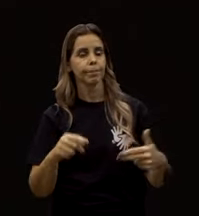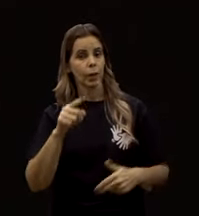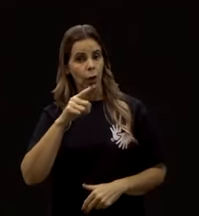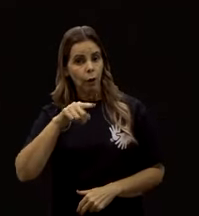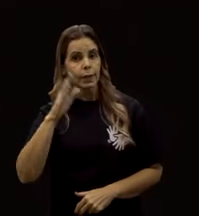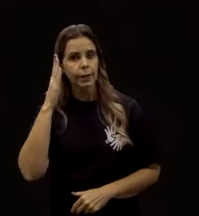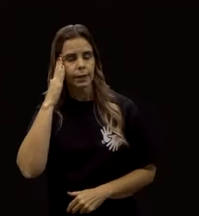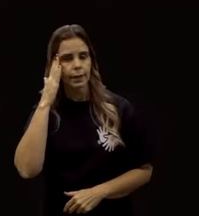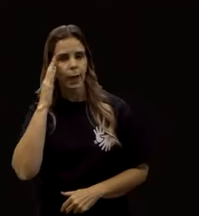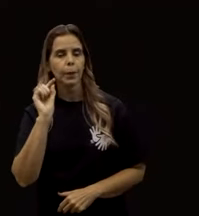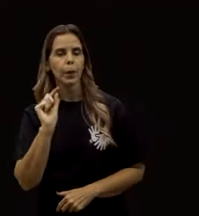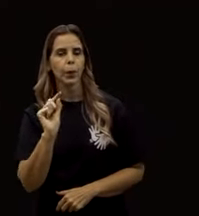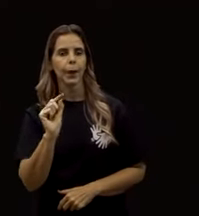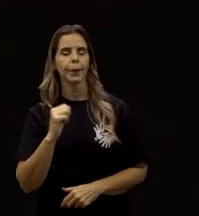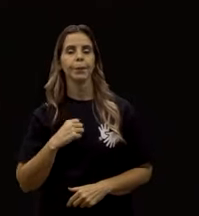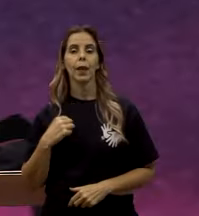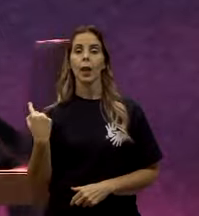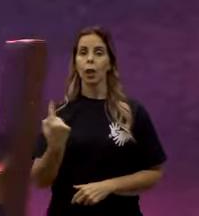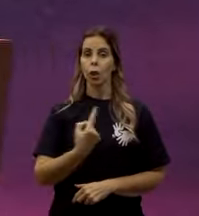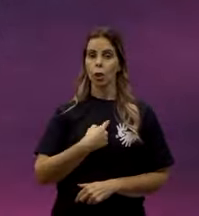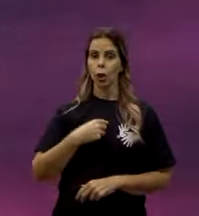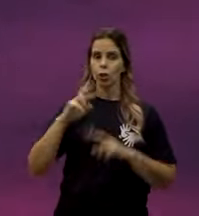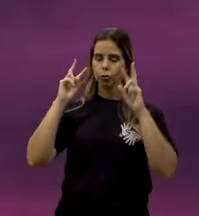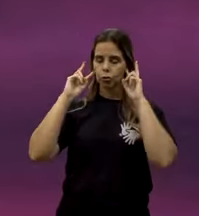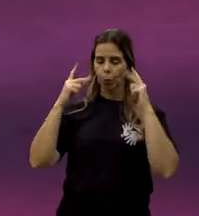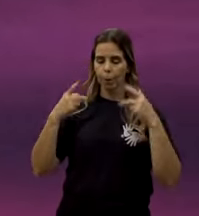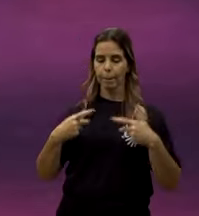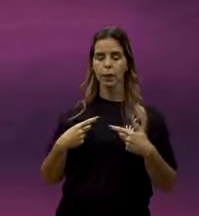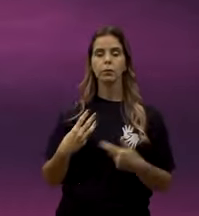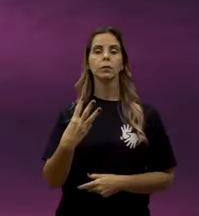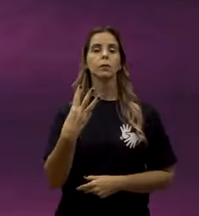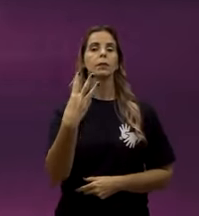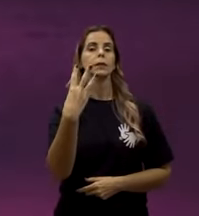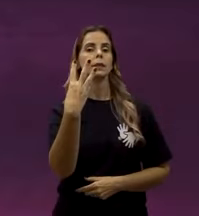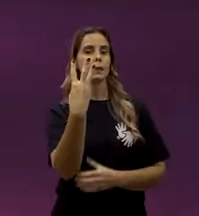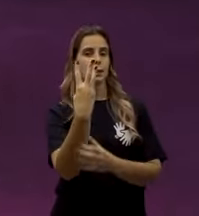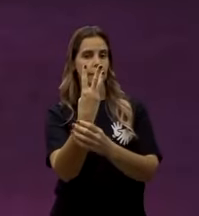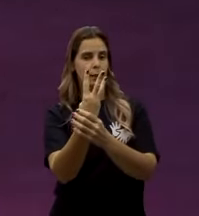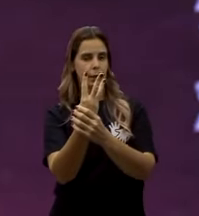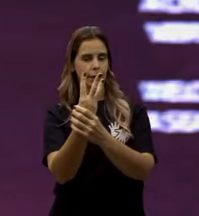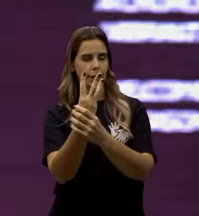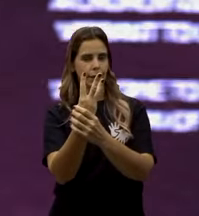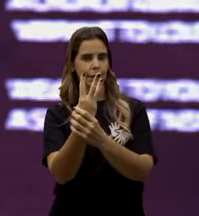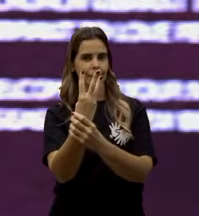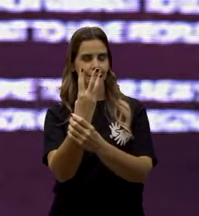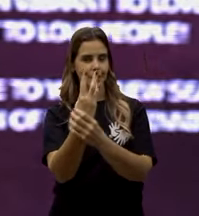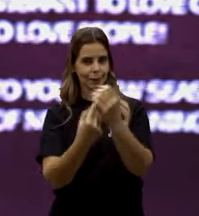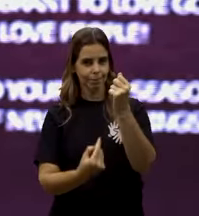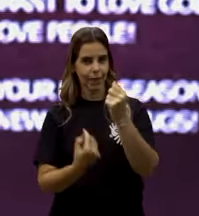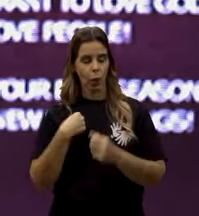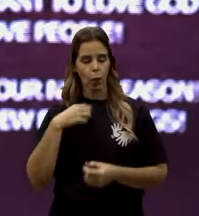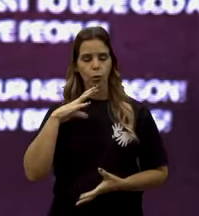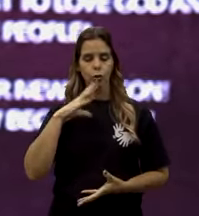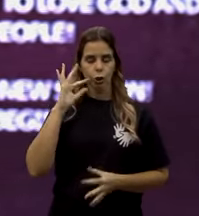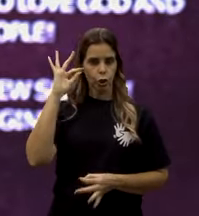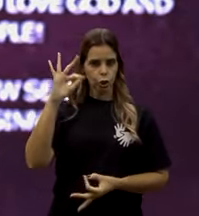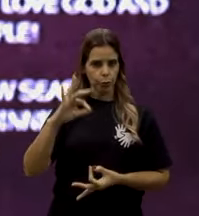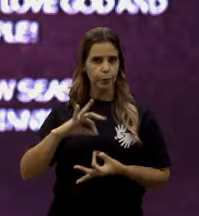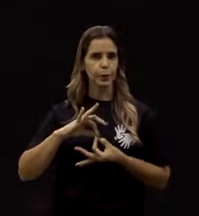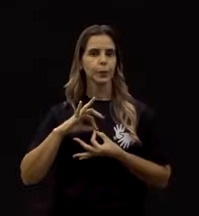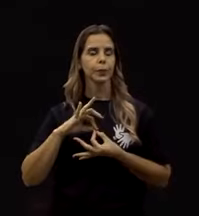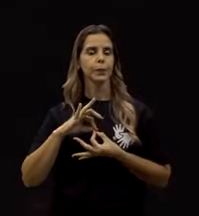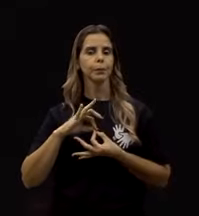que a gente é nós somos seres de três dimensões fala comigo assim três dimensões diga assim eu sou um espírito